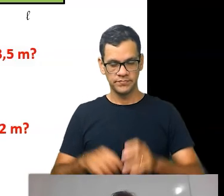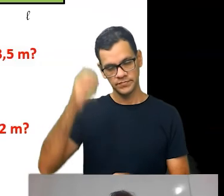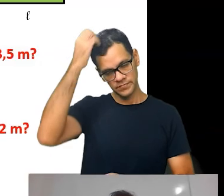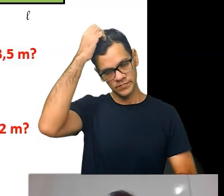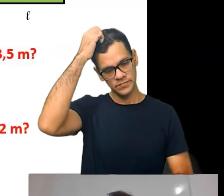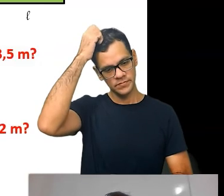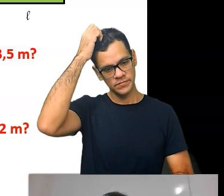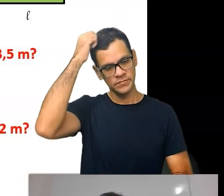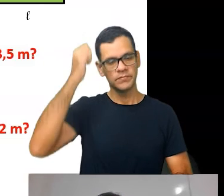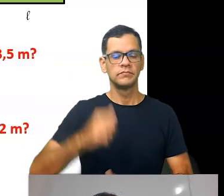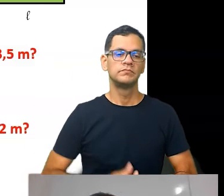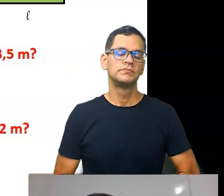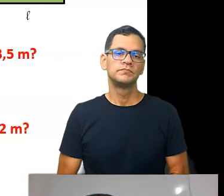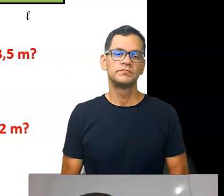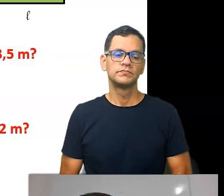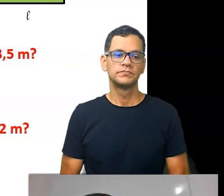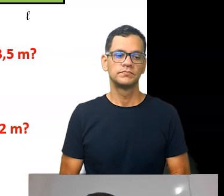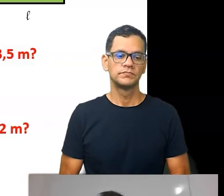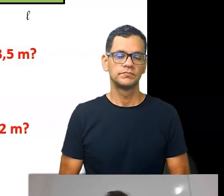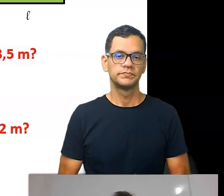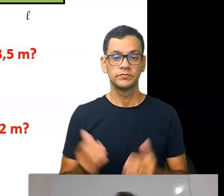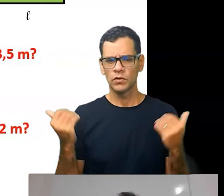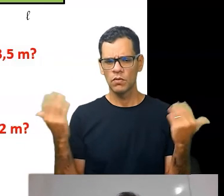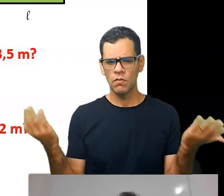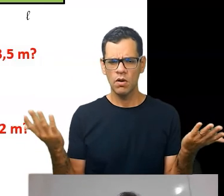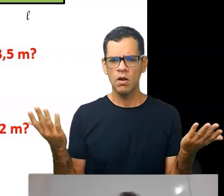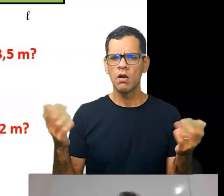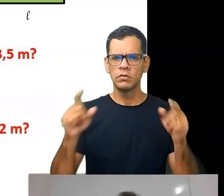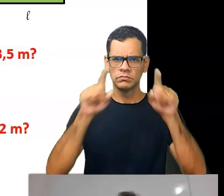E a letra B? Então, ó, o perímetro é 14 metros, tá? Desculpa, escrevi errado.